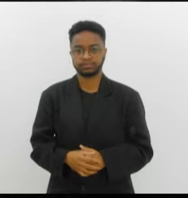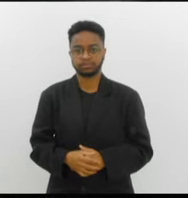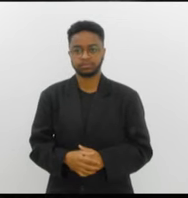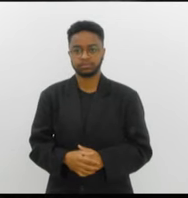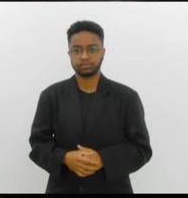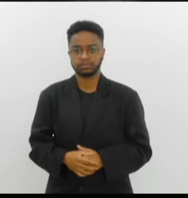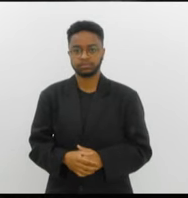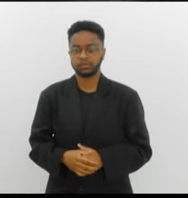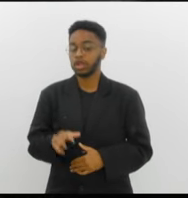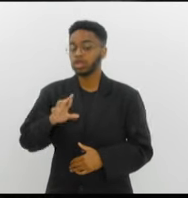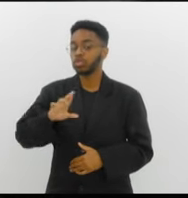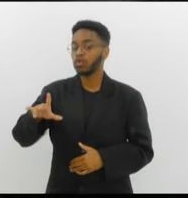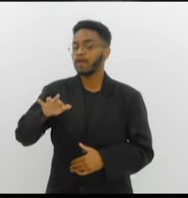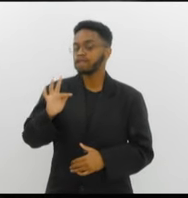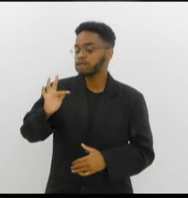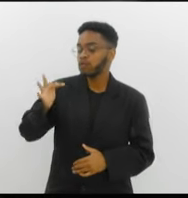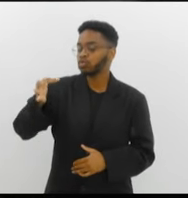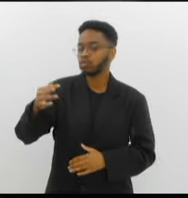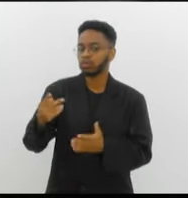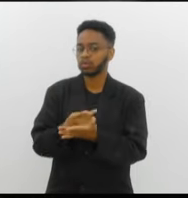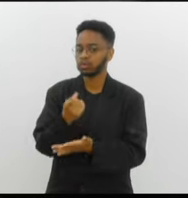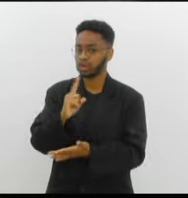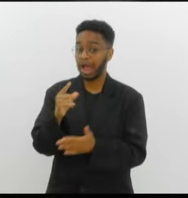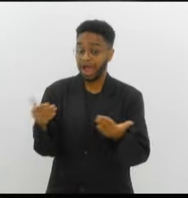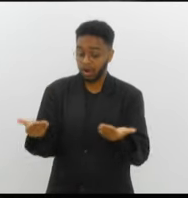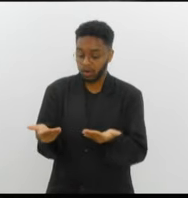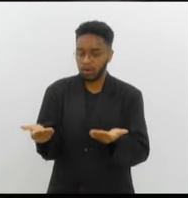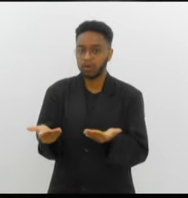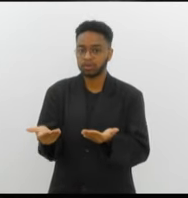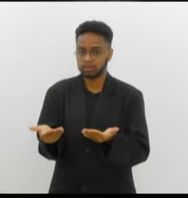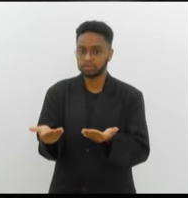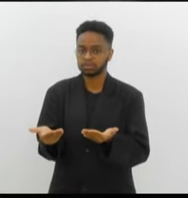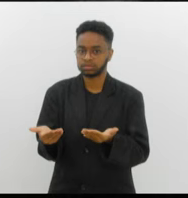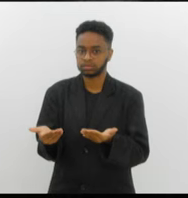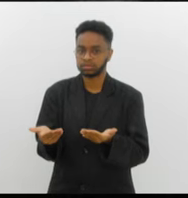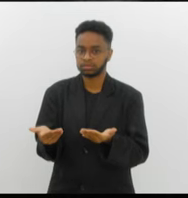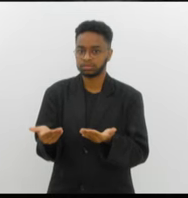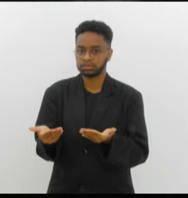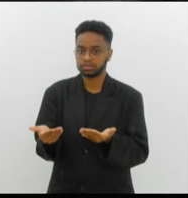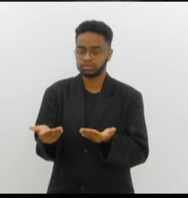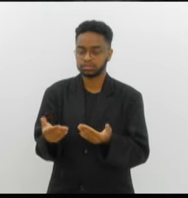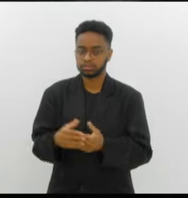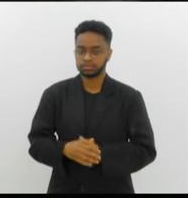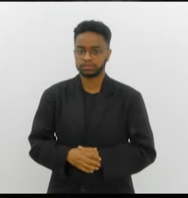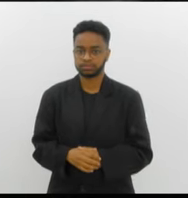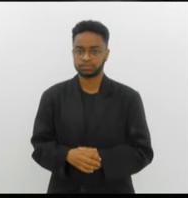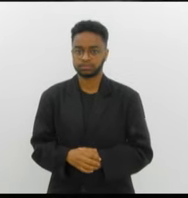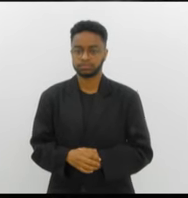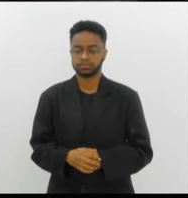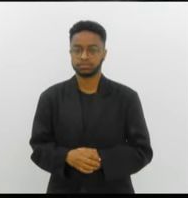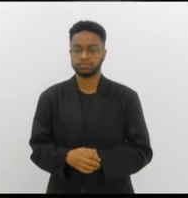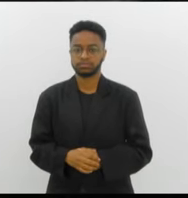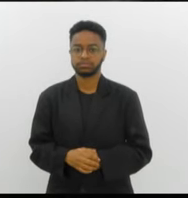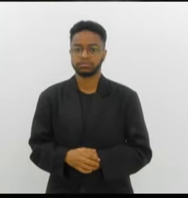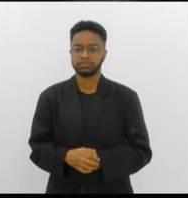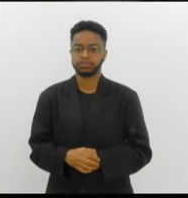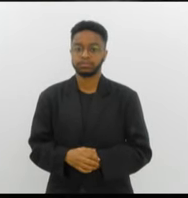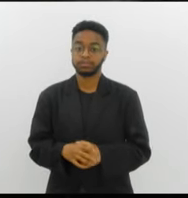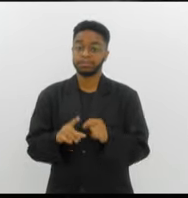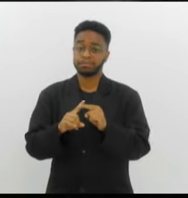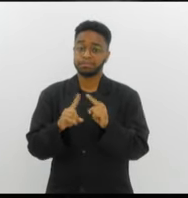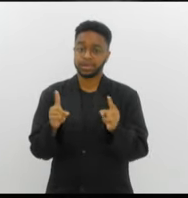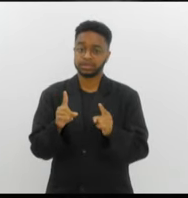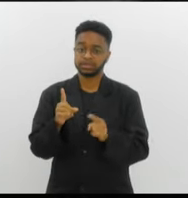uma questão de futuro, é uma questão de presente. Mas